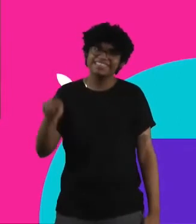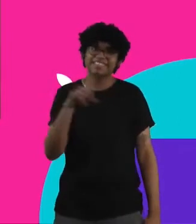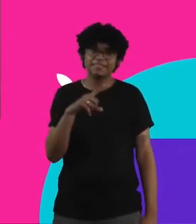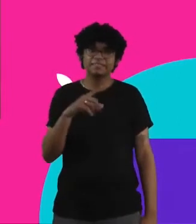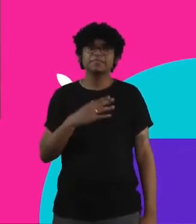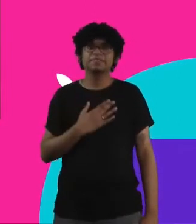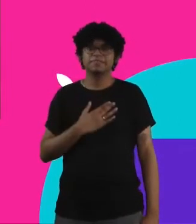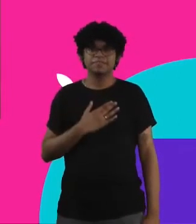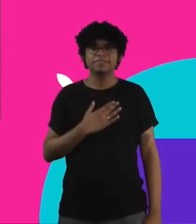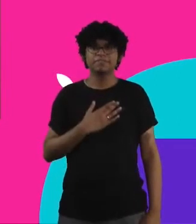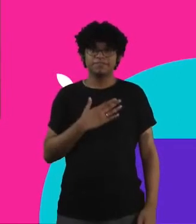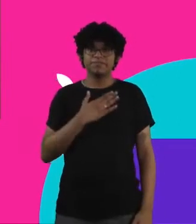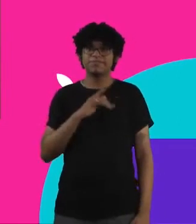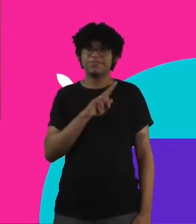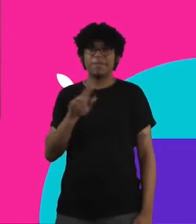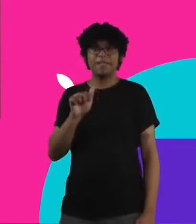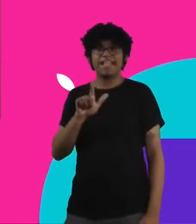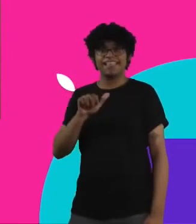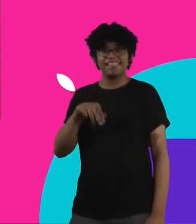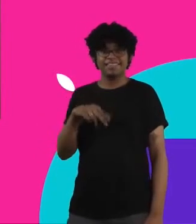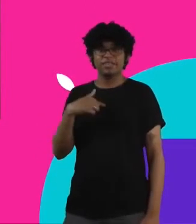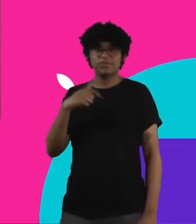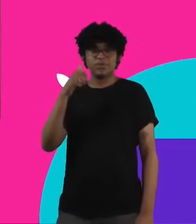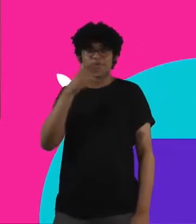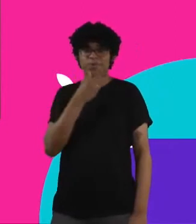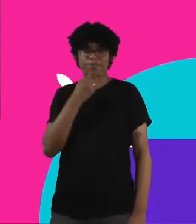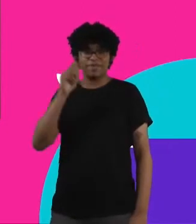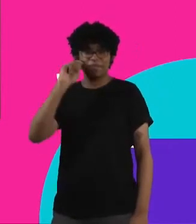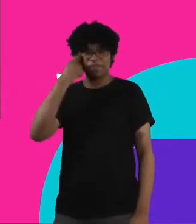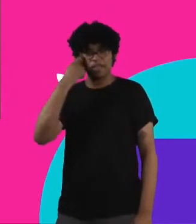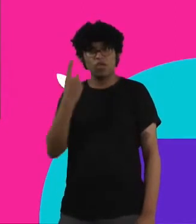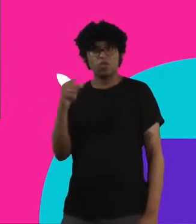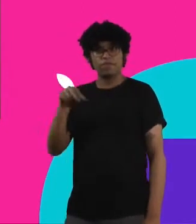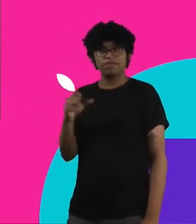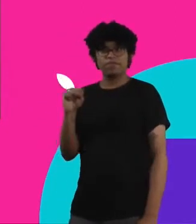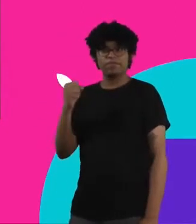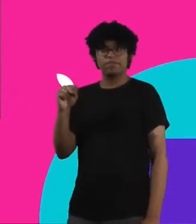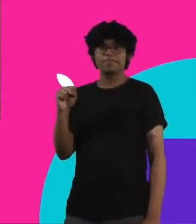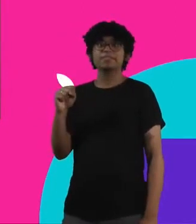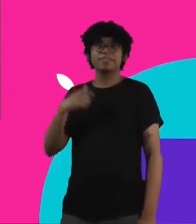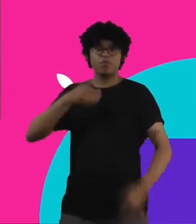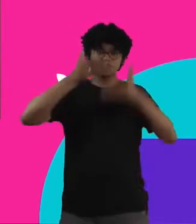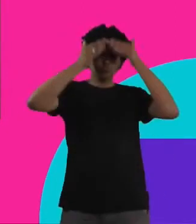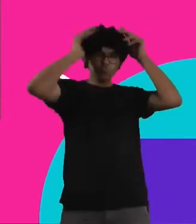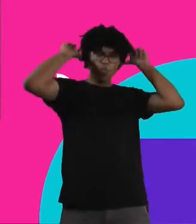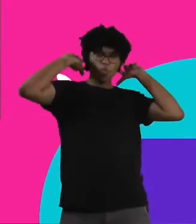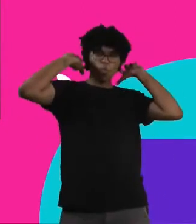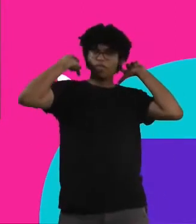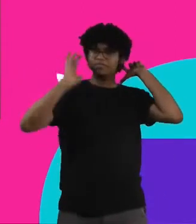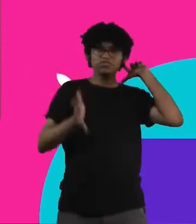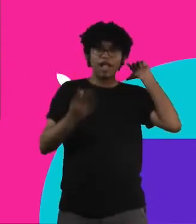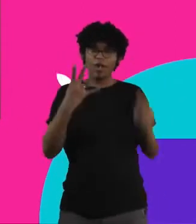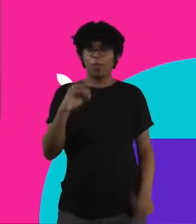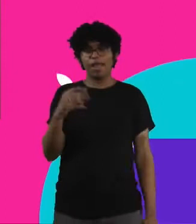um prazer falar com vocês. Meu nome é Alan Soares, eu sou um homem negro de 1,88 m, careca, sem cabelo já, estou